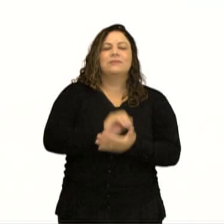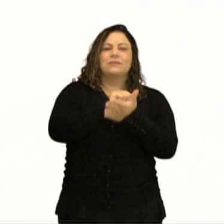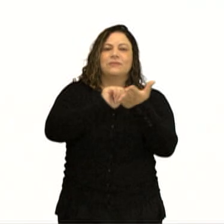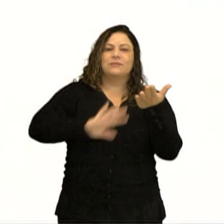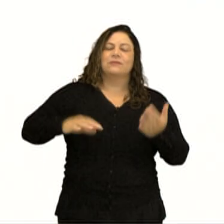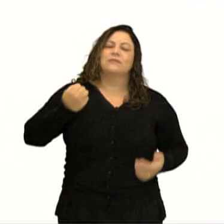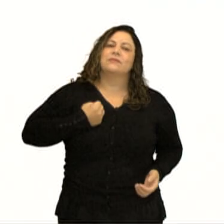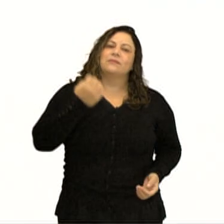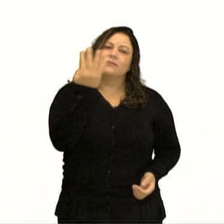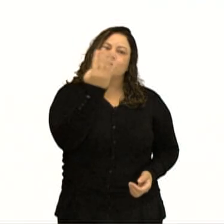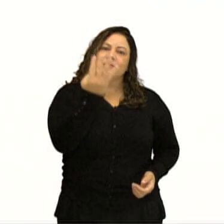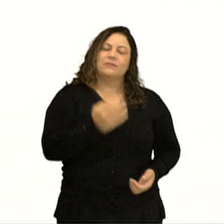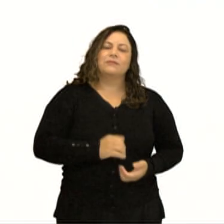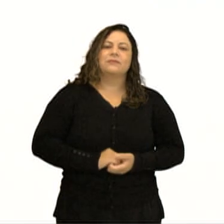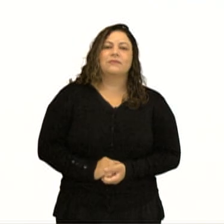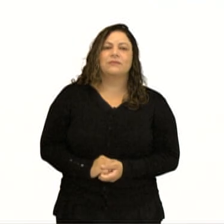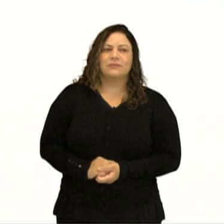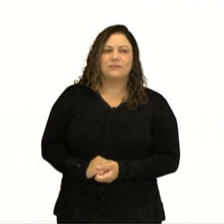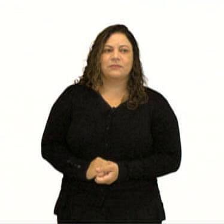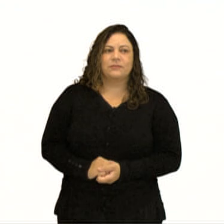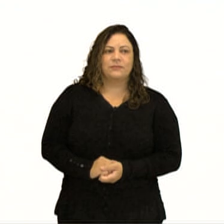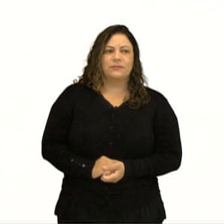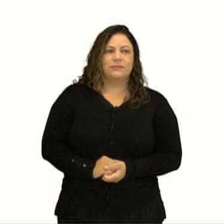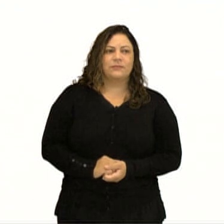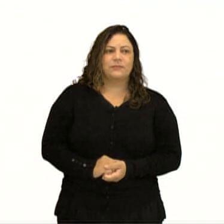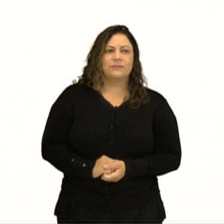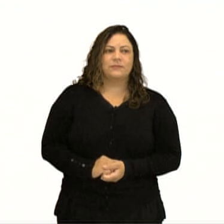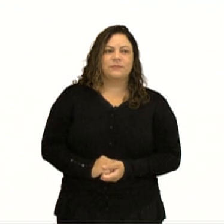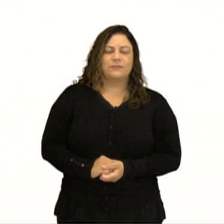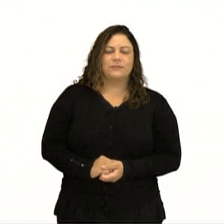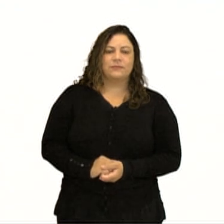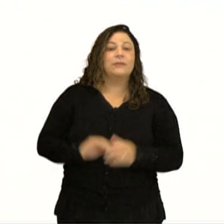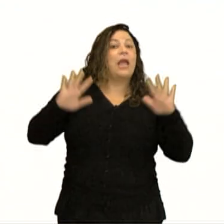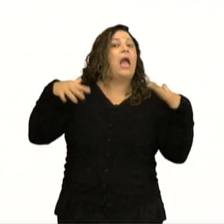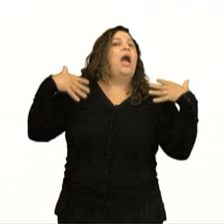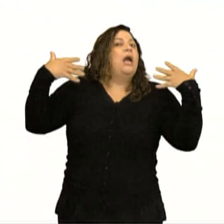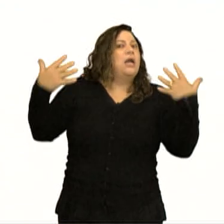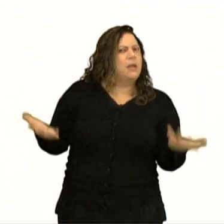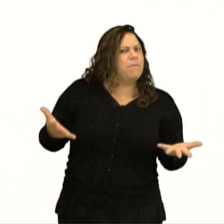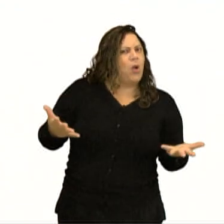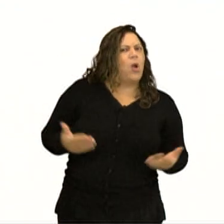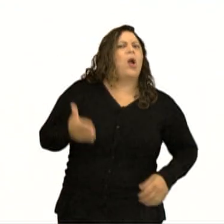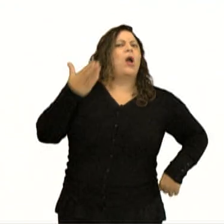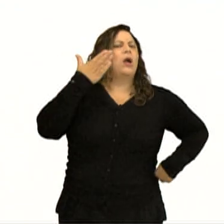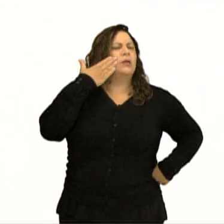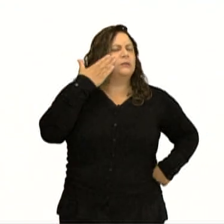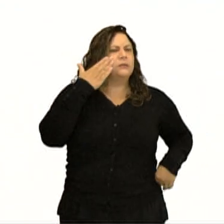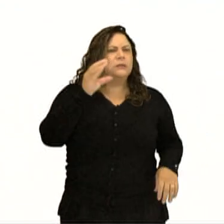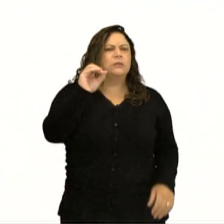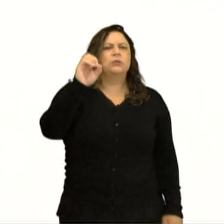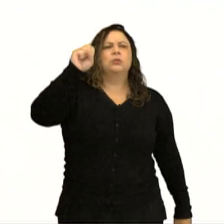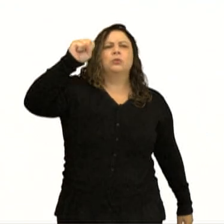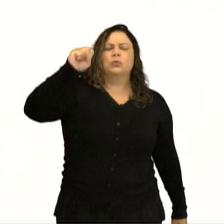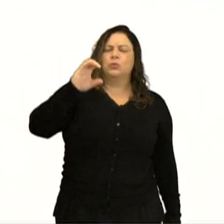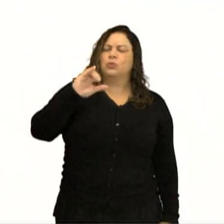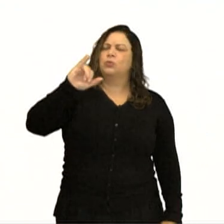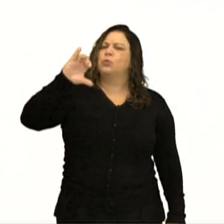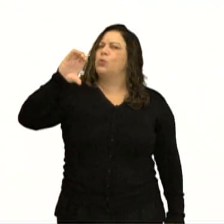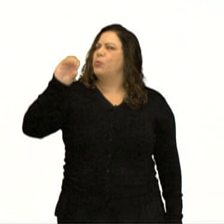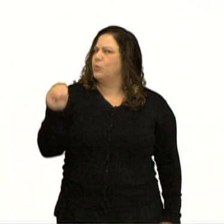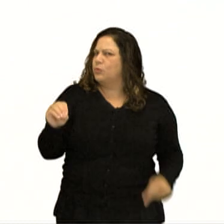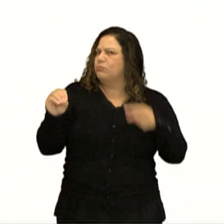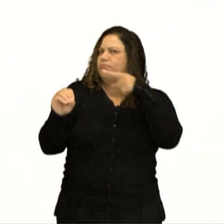Atividade 4. Embora perfeitamente cônscio das minhas altas